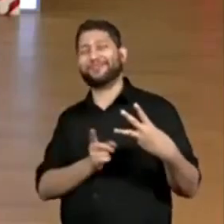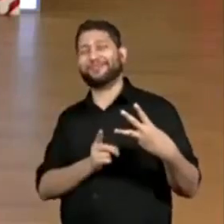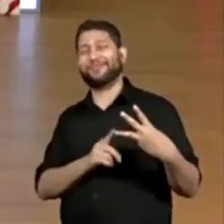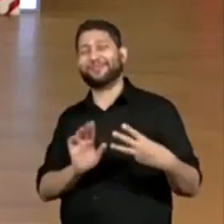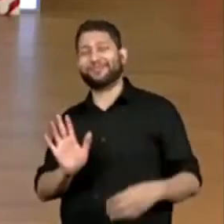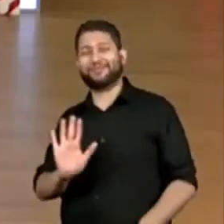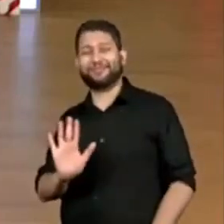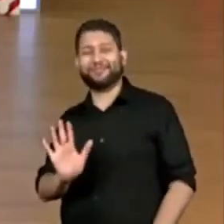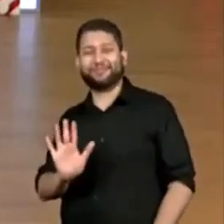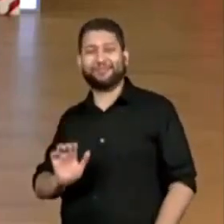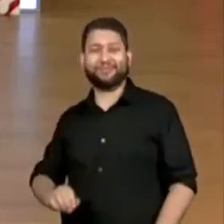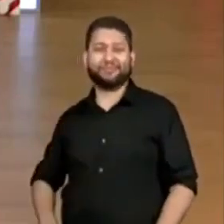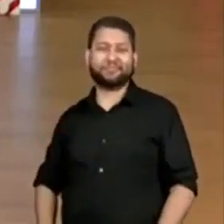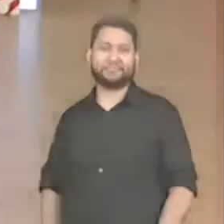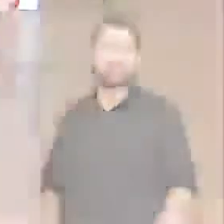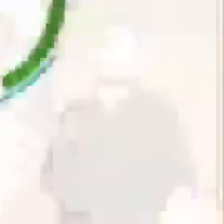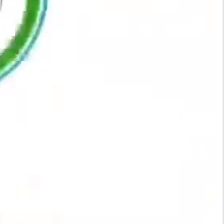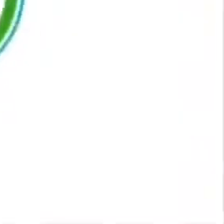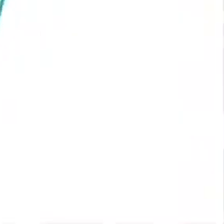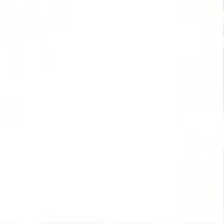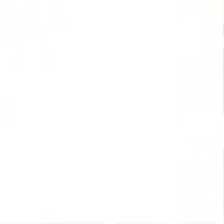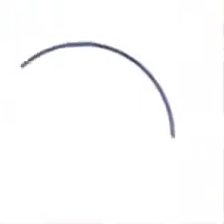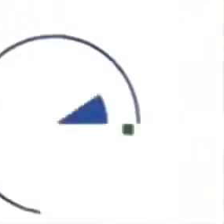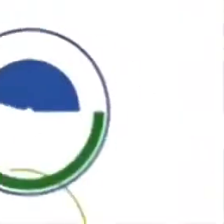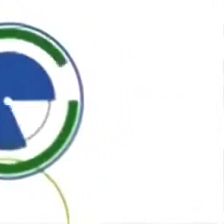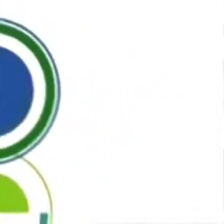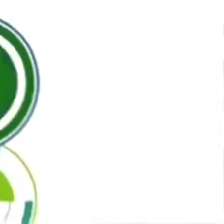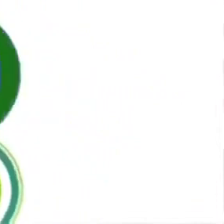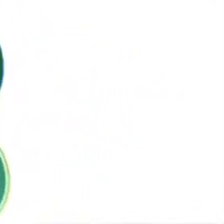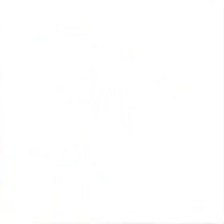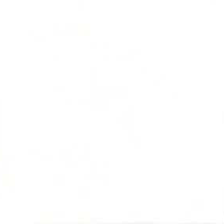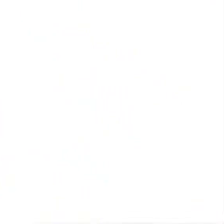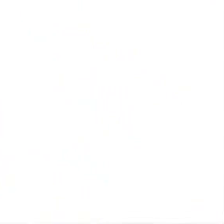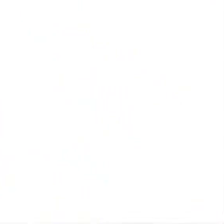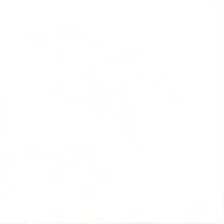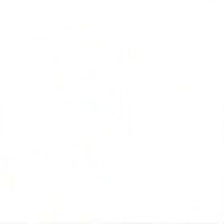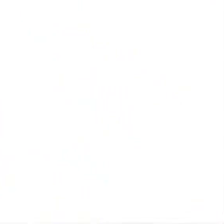tchau E aí